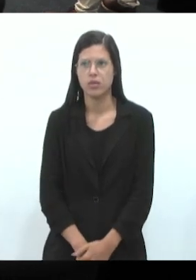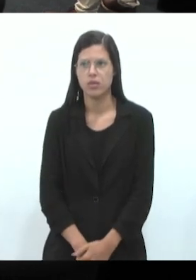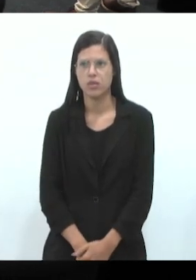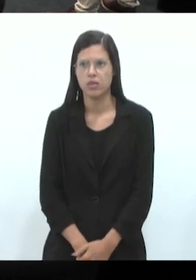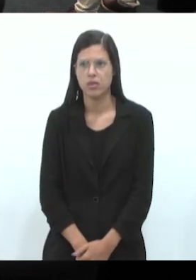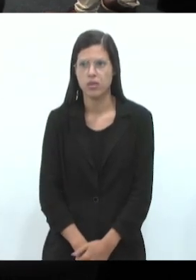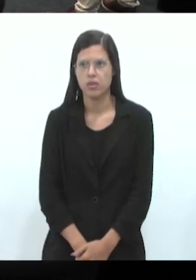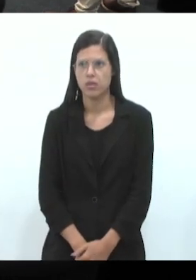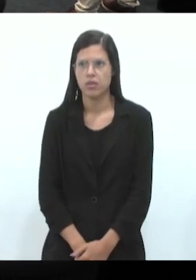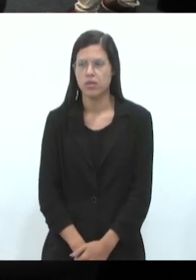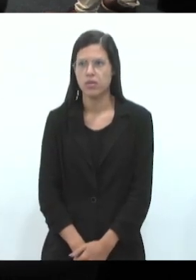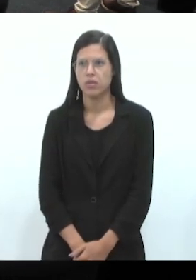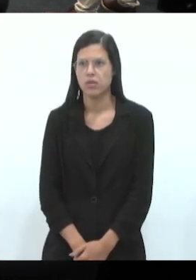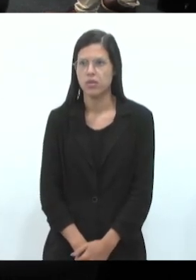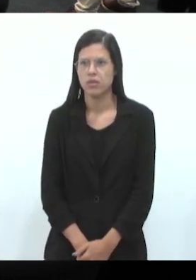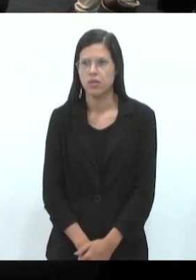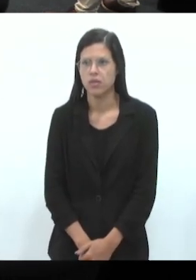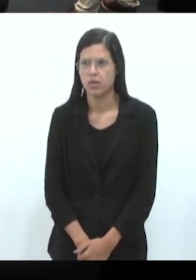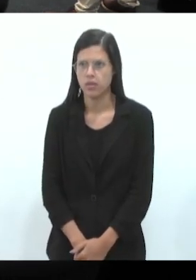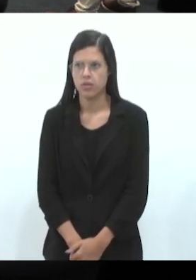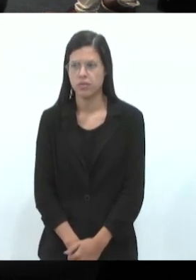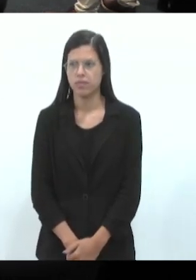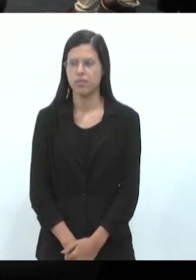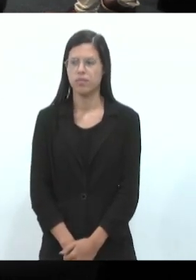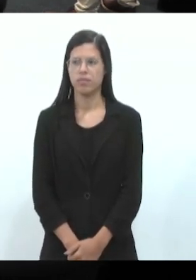Parecer da comissão.